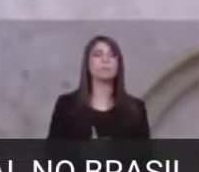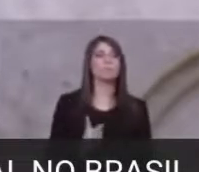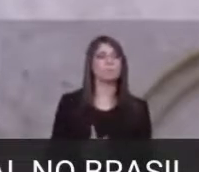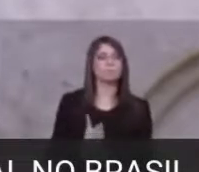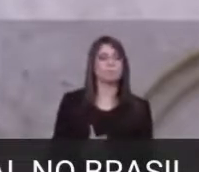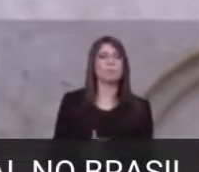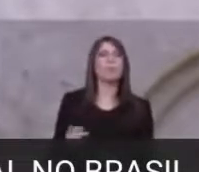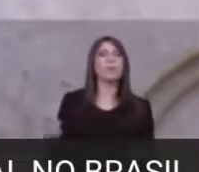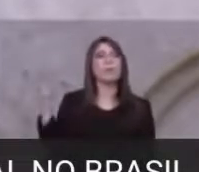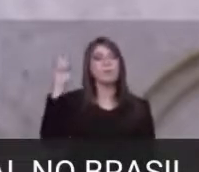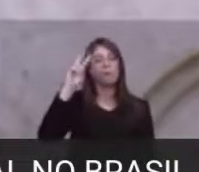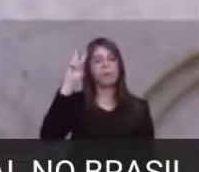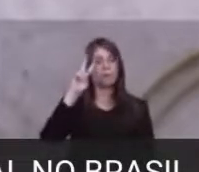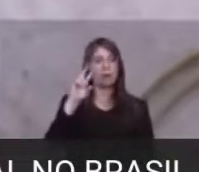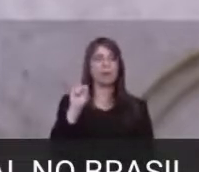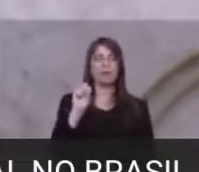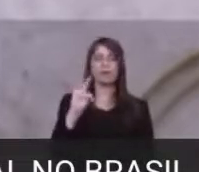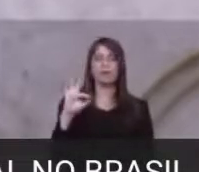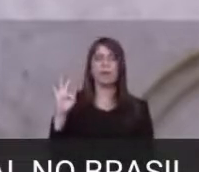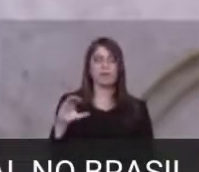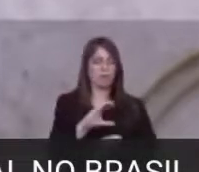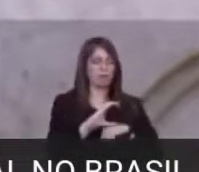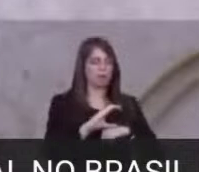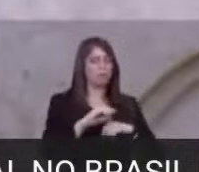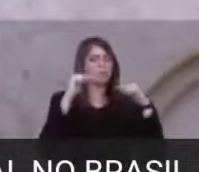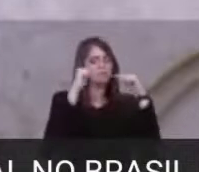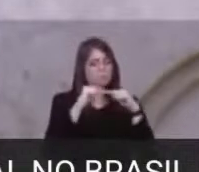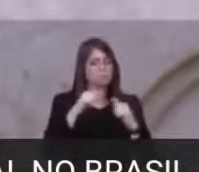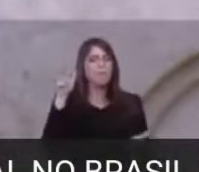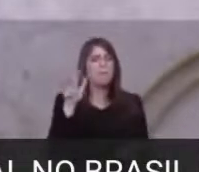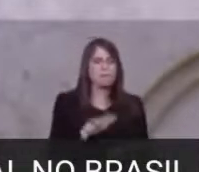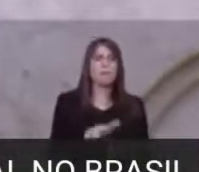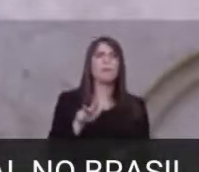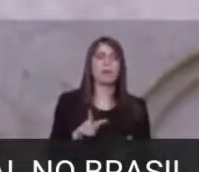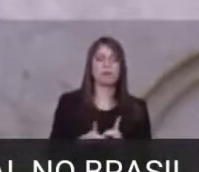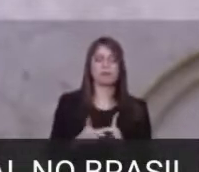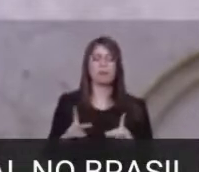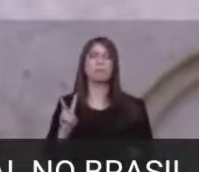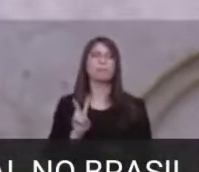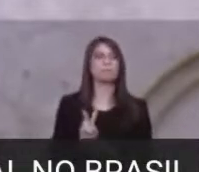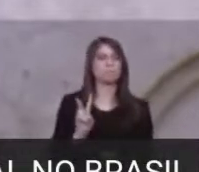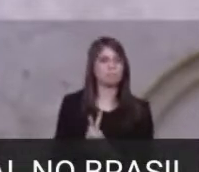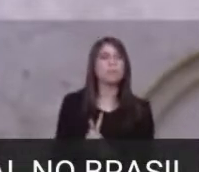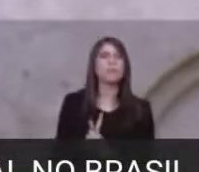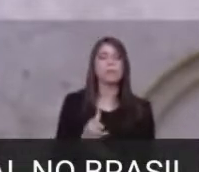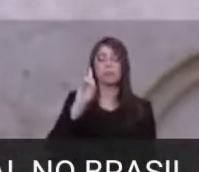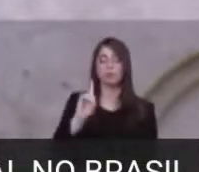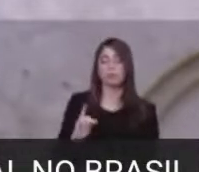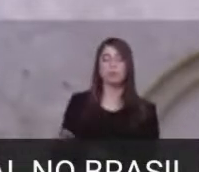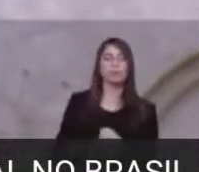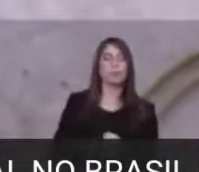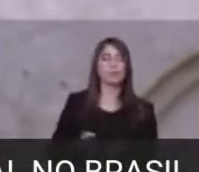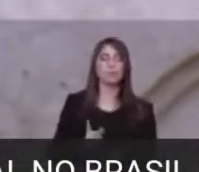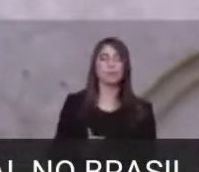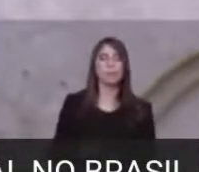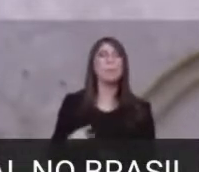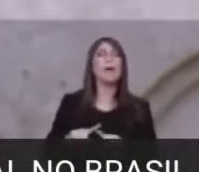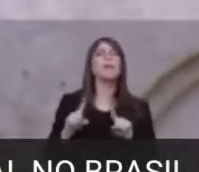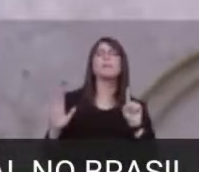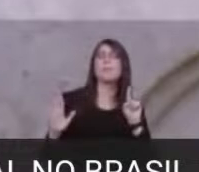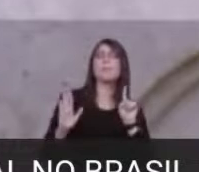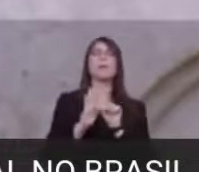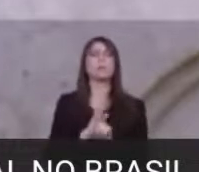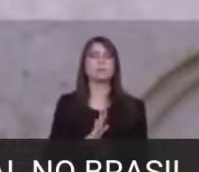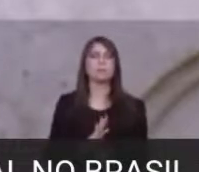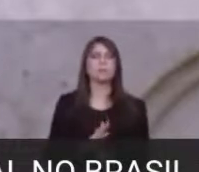lembrar, cabe ao Supremo fazer valer a Constituição, preservar a democracia e proteger direitos fundamentais. A pergunta a se fazer é